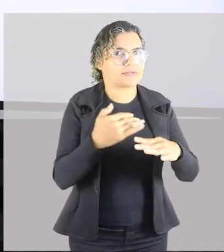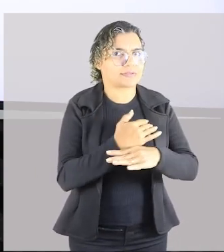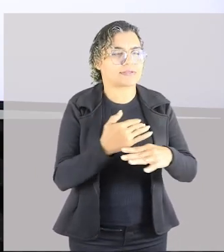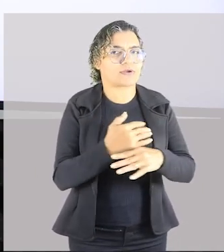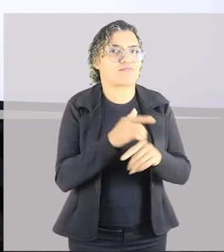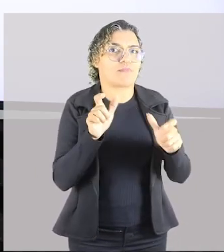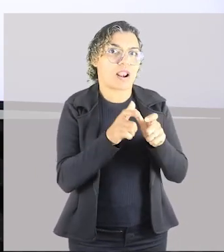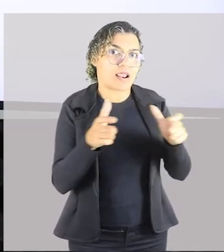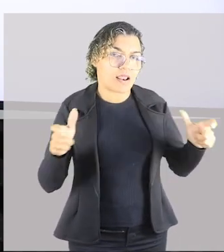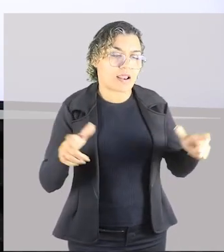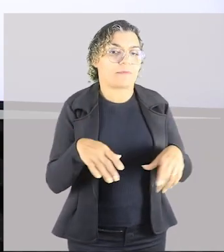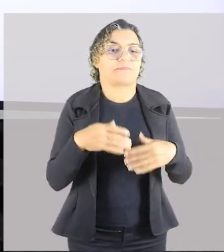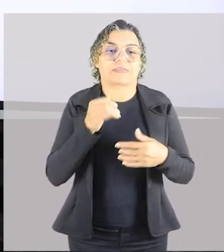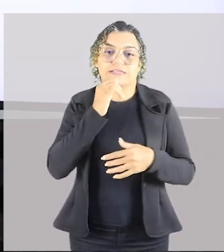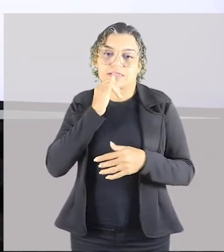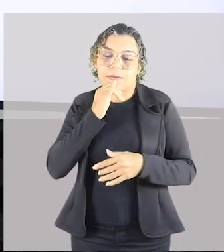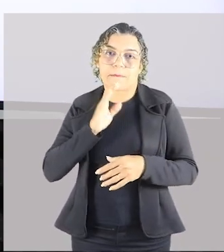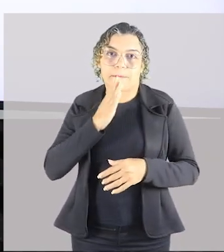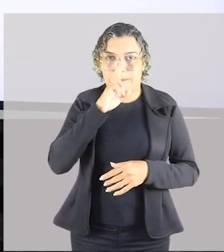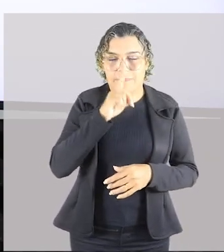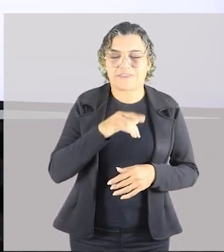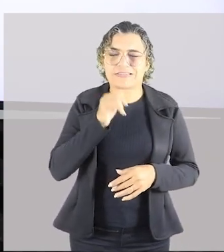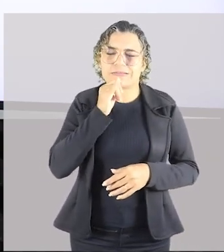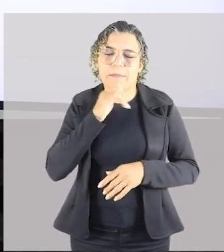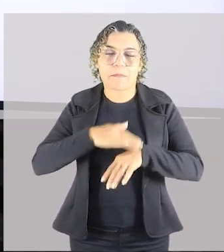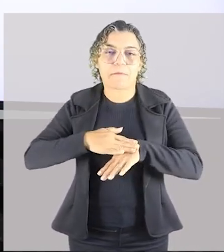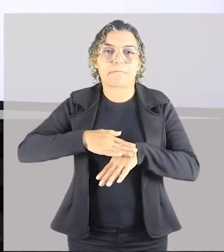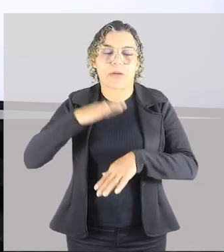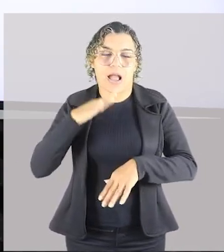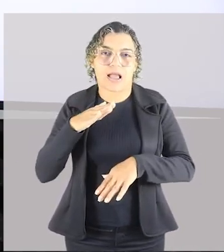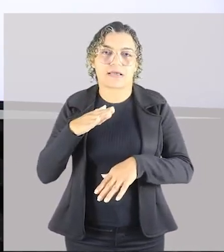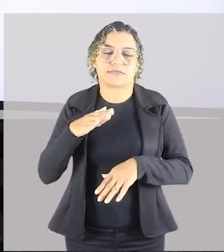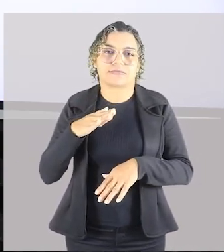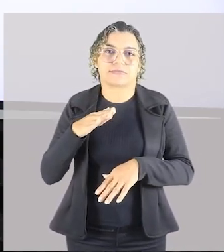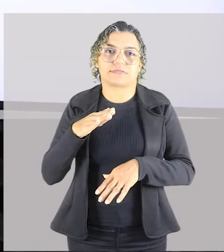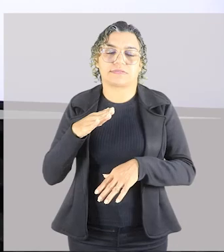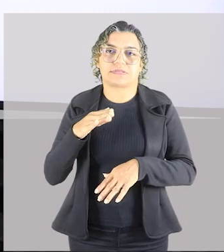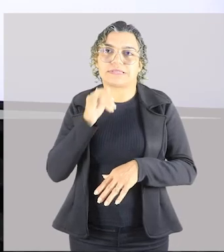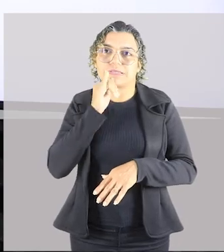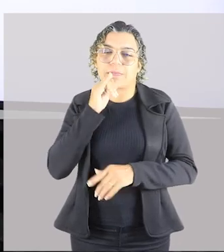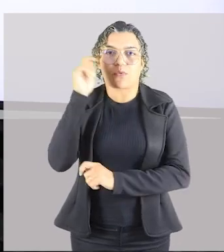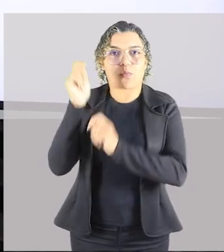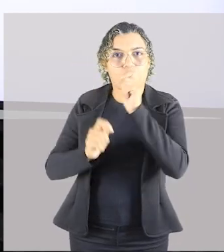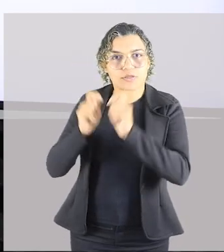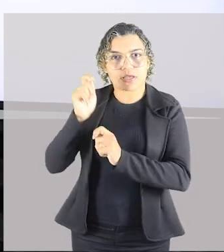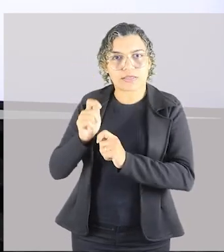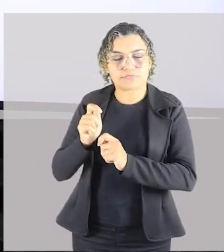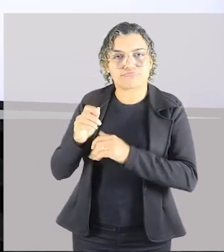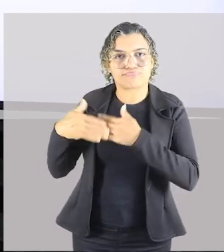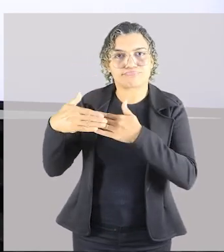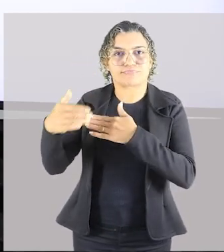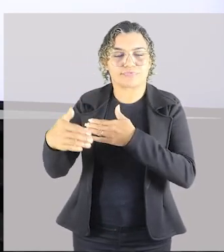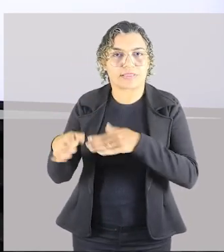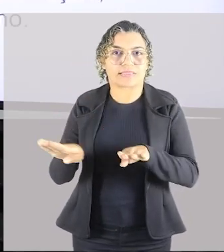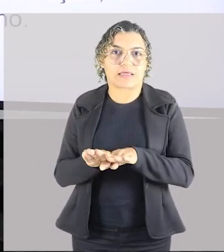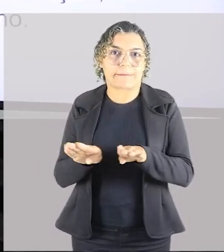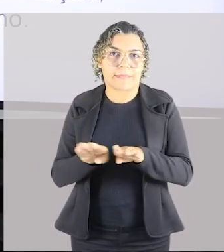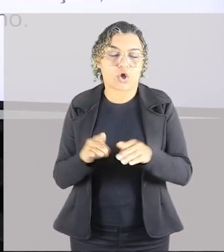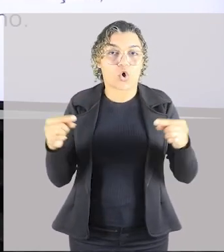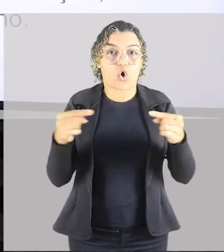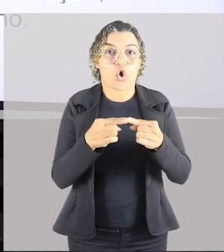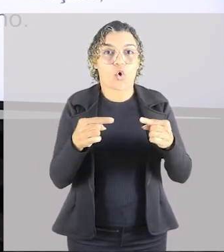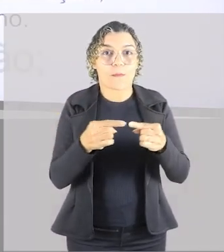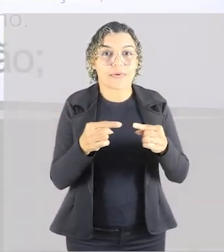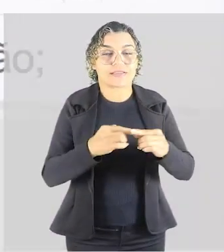disse, ele tende a se intensificar a partir do processo industrial, andam de mãos dadas, não esquece disso, tá?